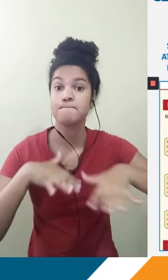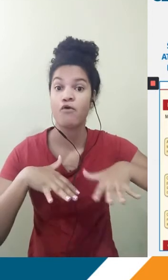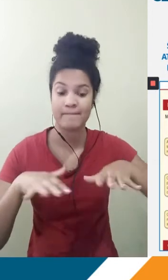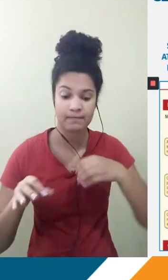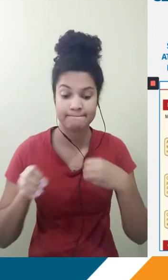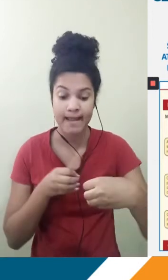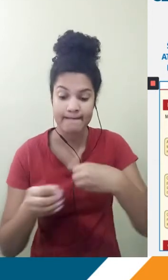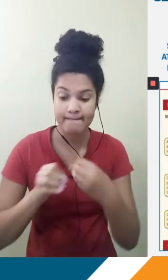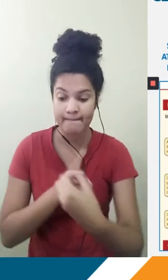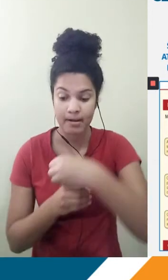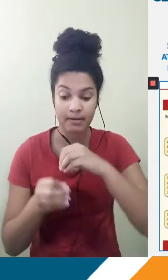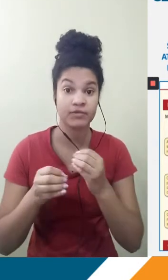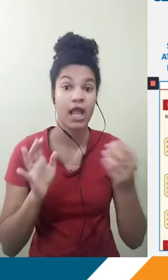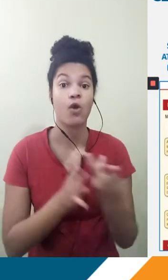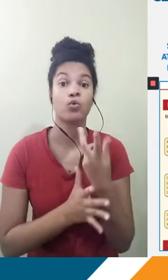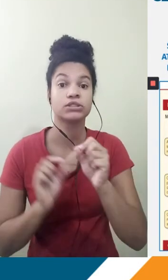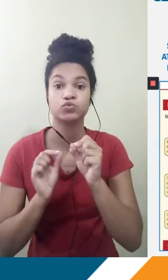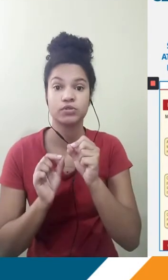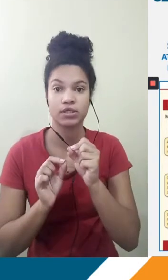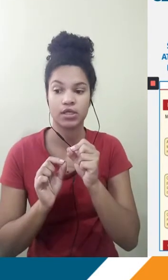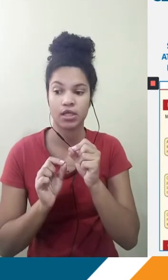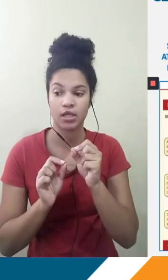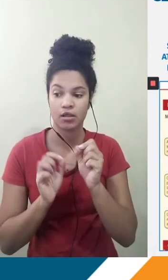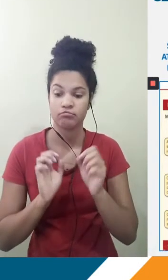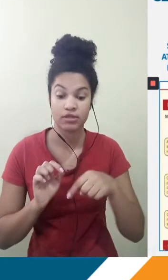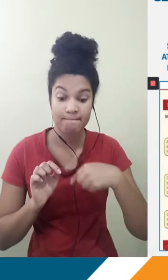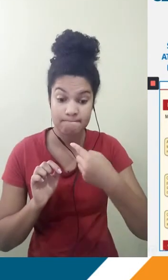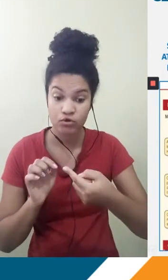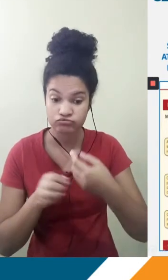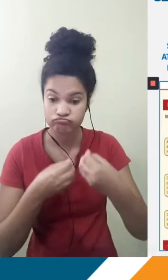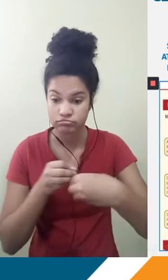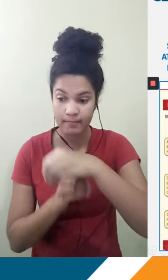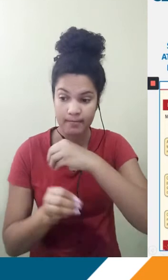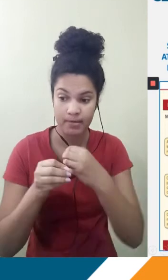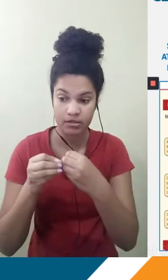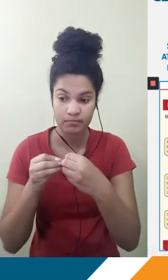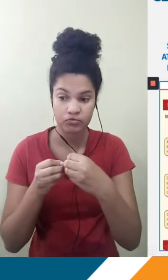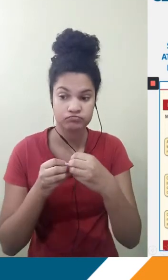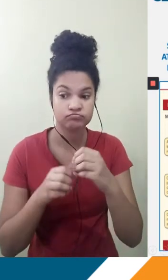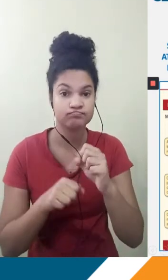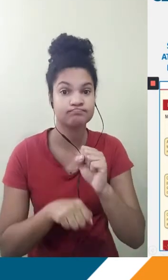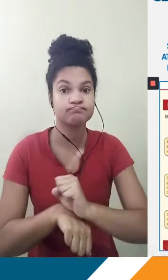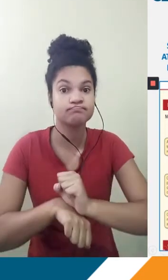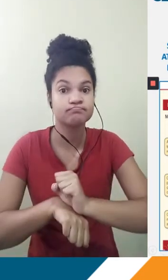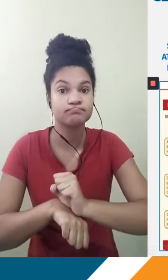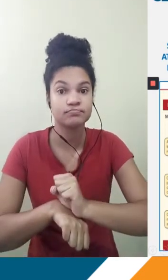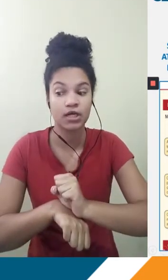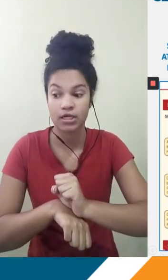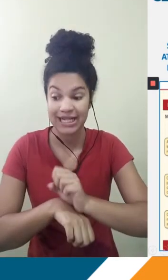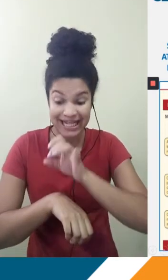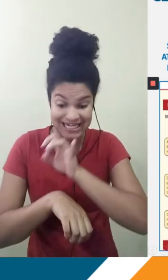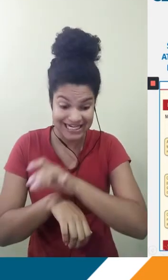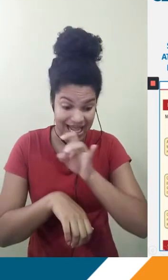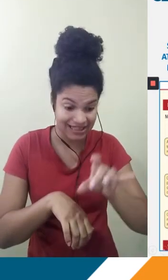estabilização e uma uniformização de cada soluto de cada tinta desta,